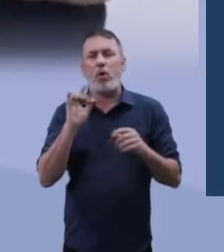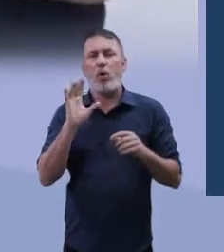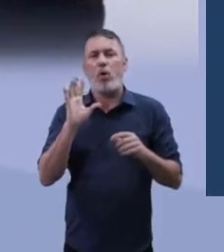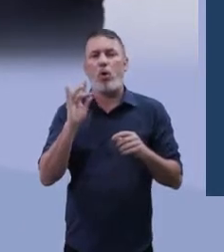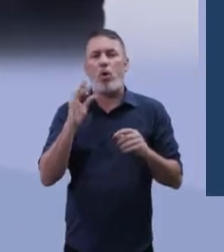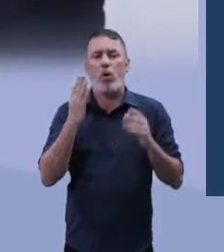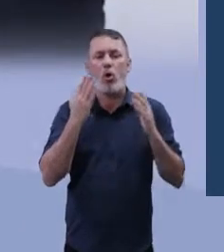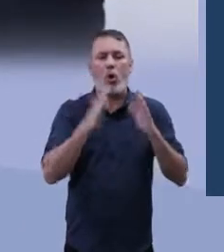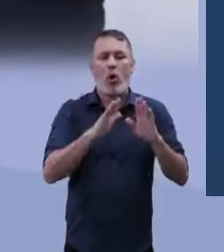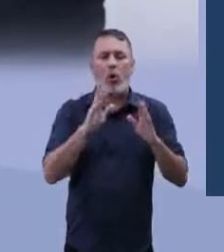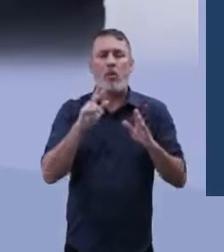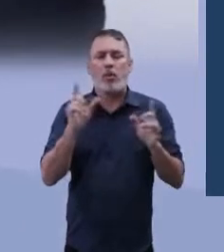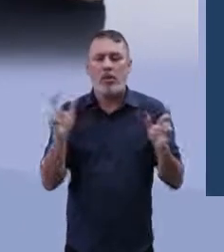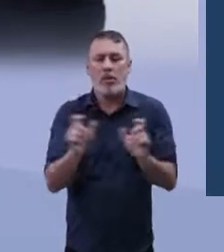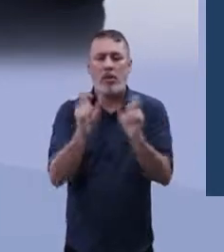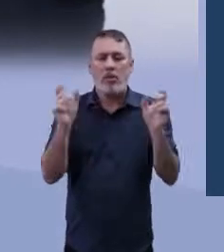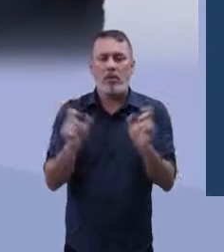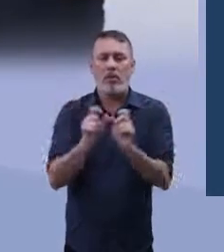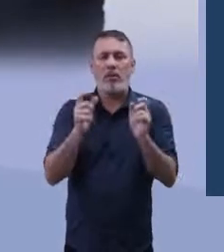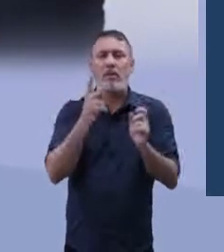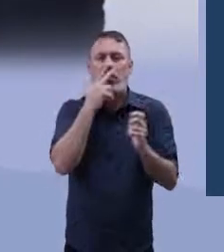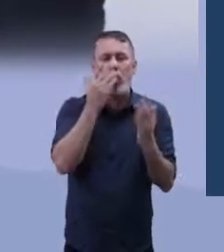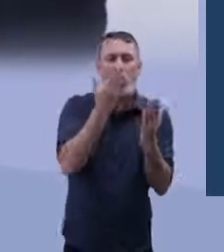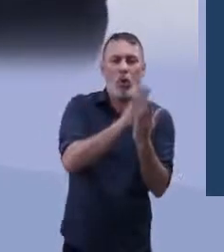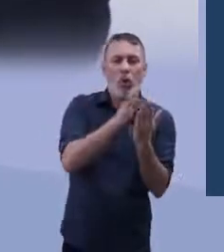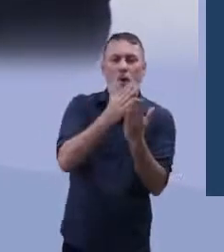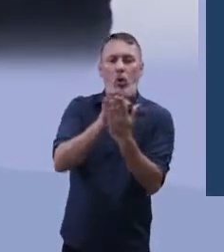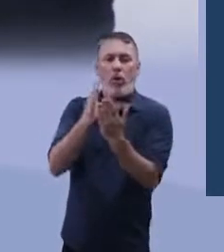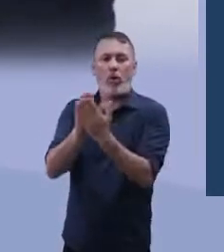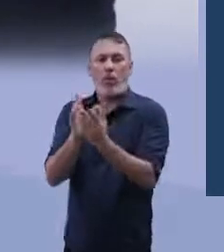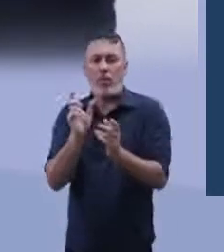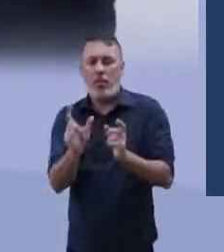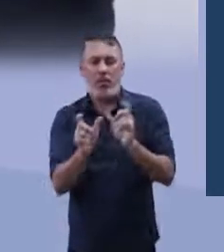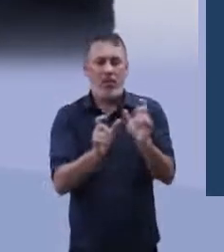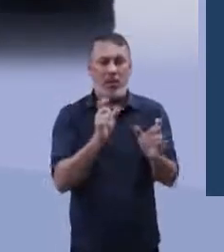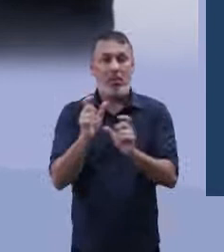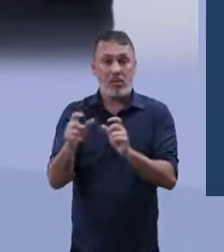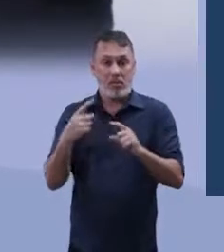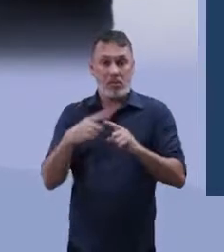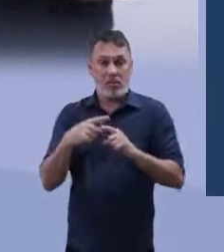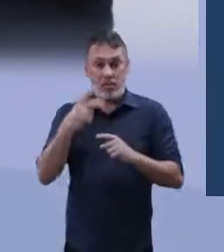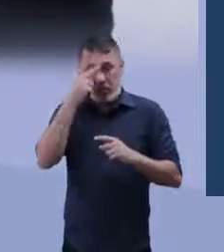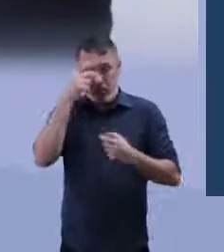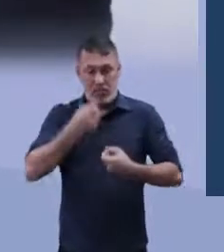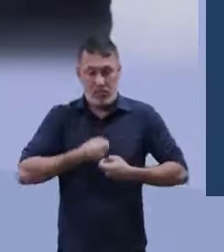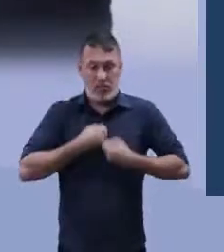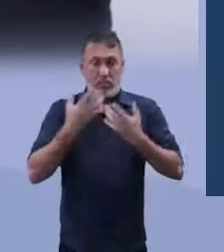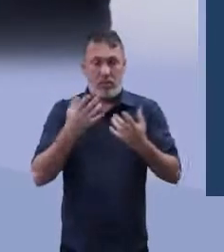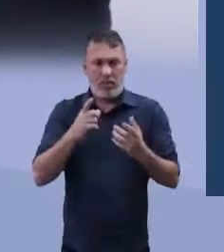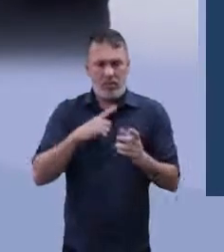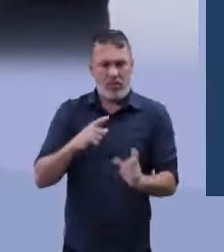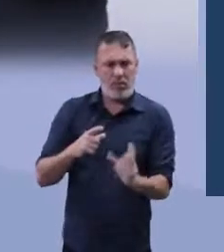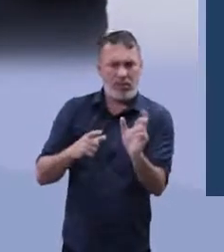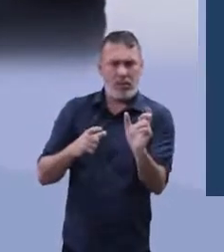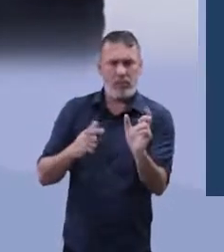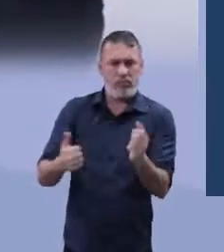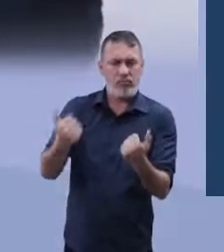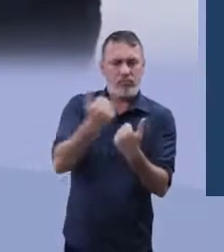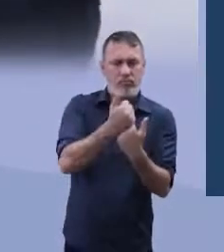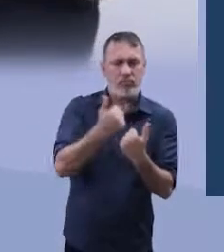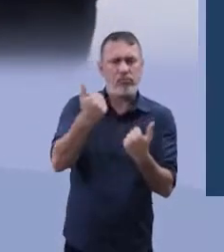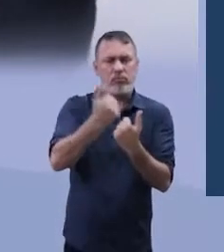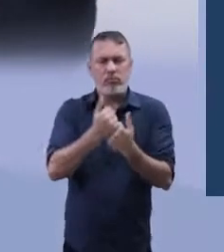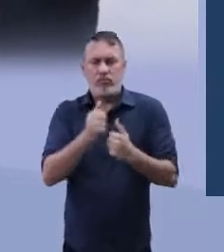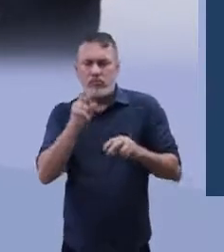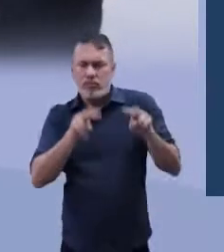de colagem por meio de combinação de palavras. O artista sobrepõe, o poeta sobrepõe as palavras e